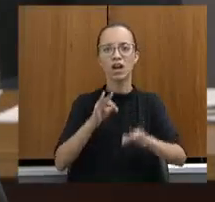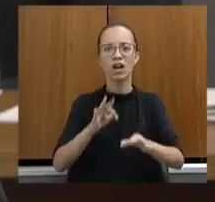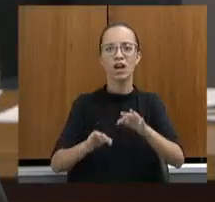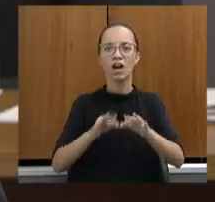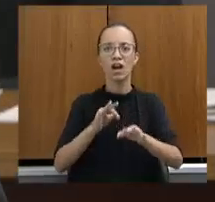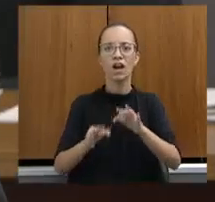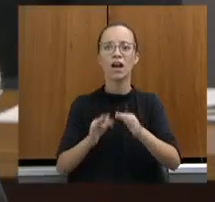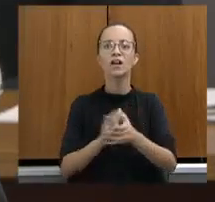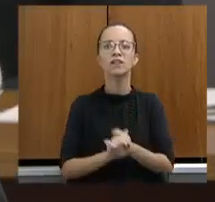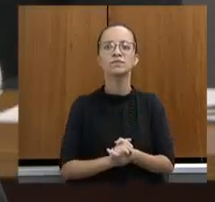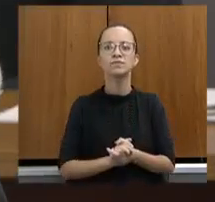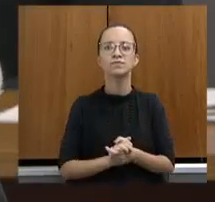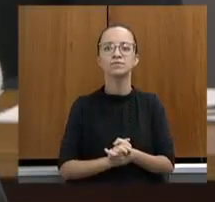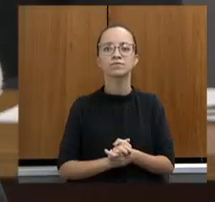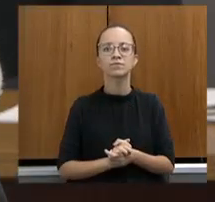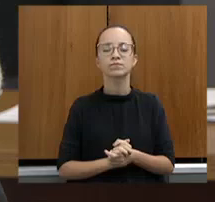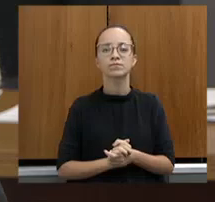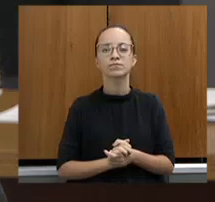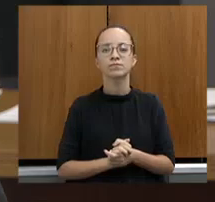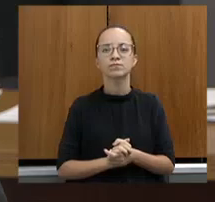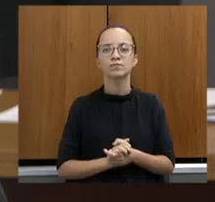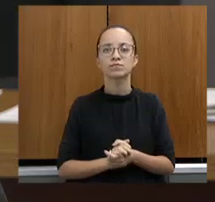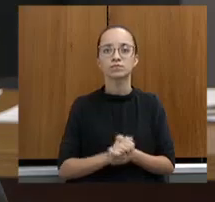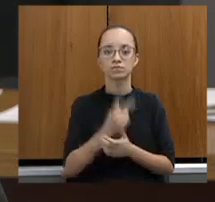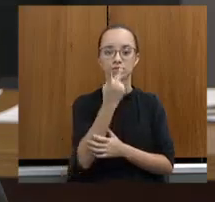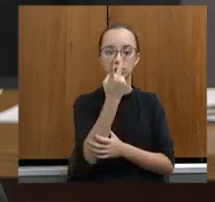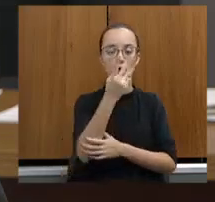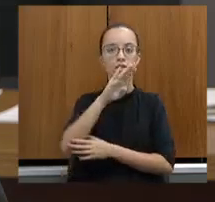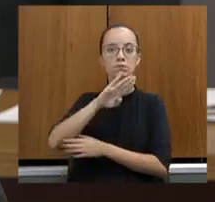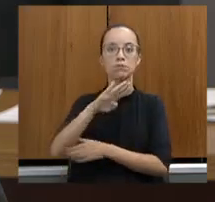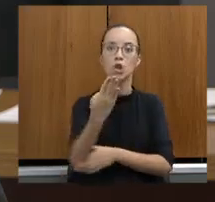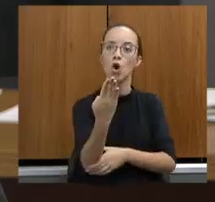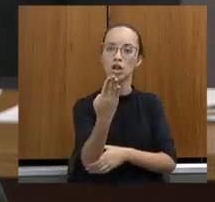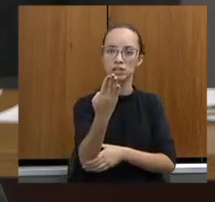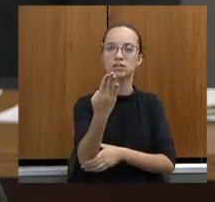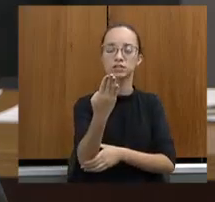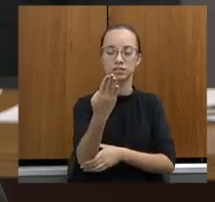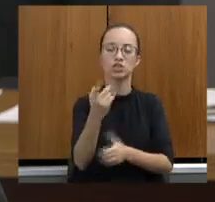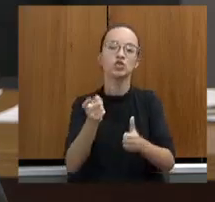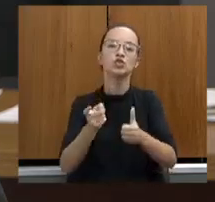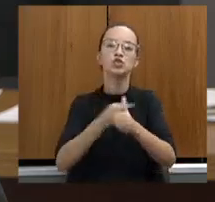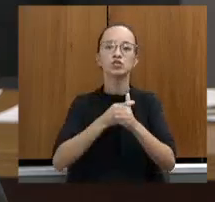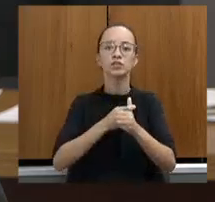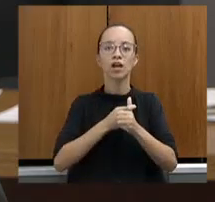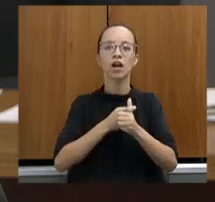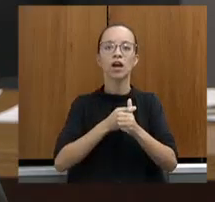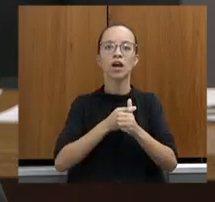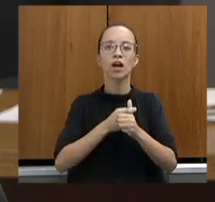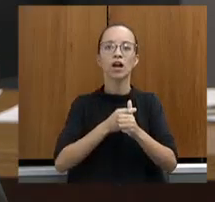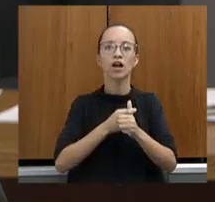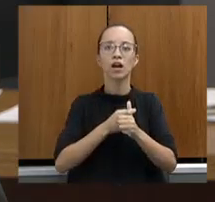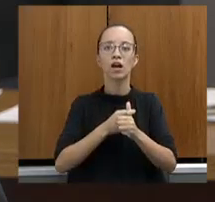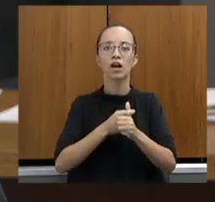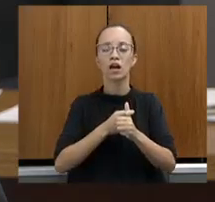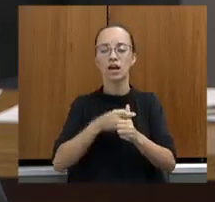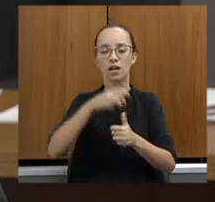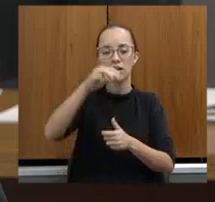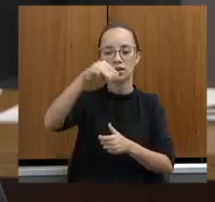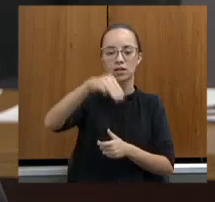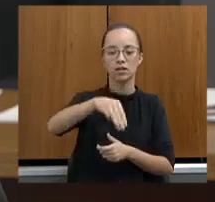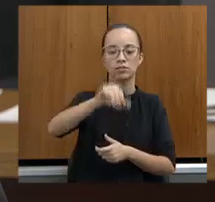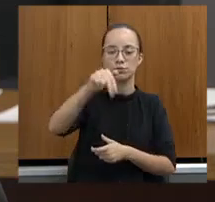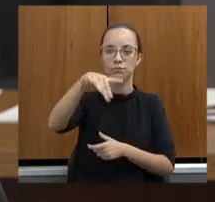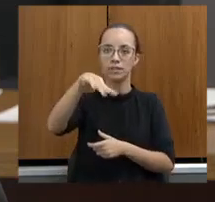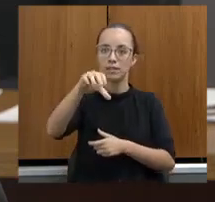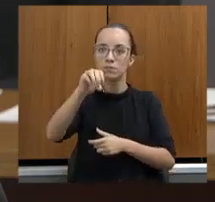aos depósitos judiciais Fora 2 bilhões e meio de dívida de mínimos constitucionais não cumpridos na saúde